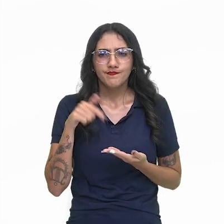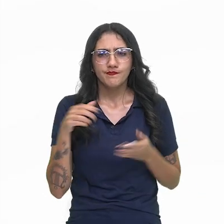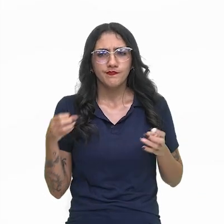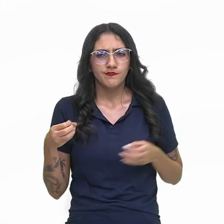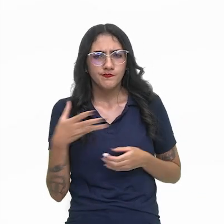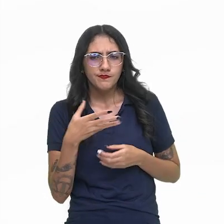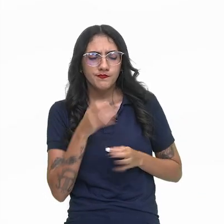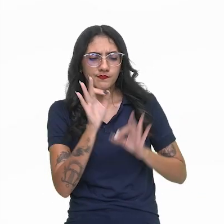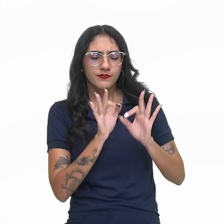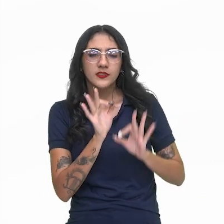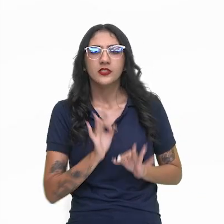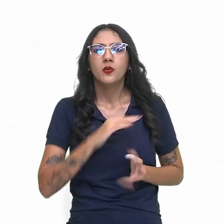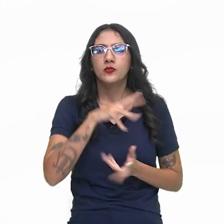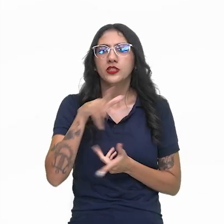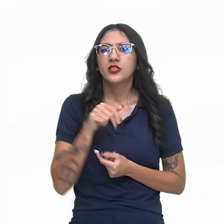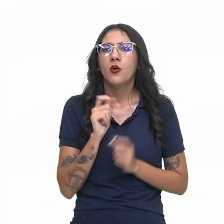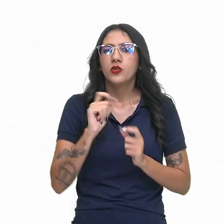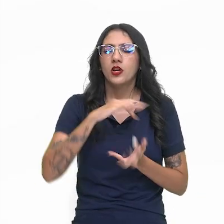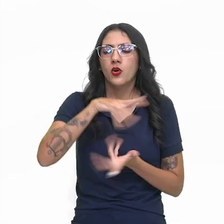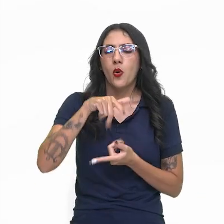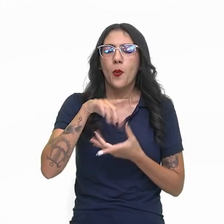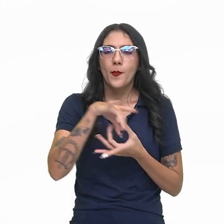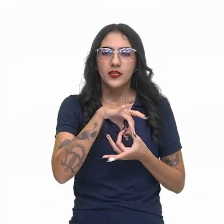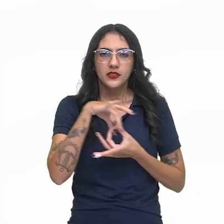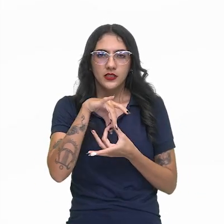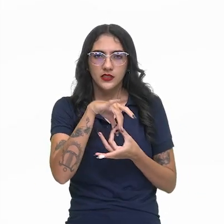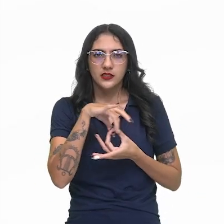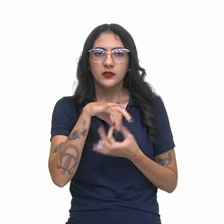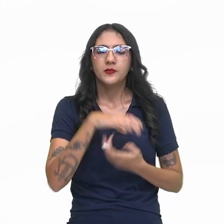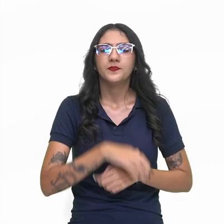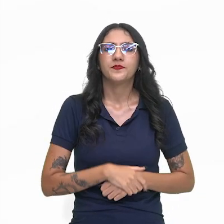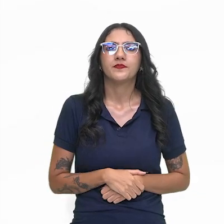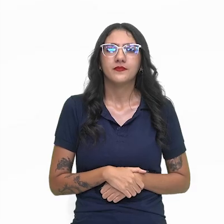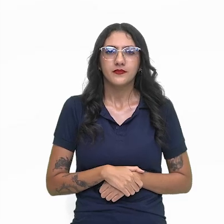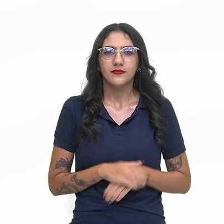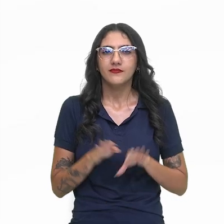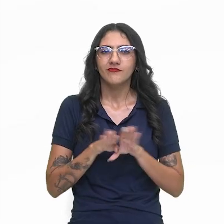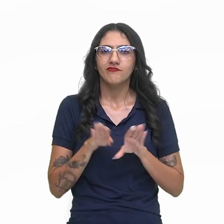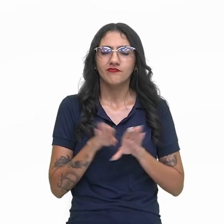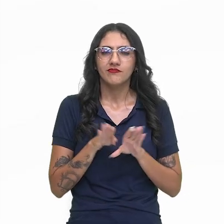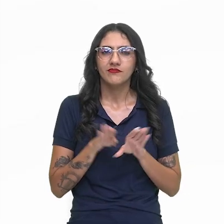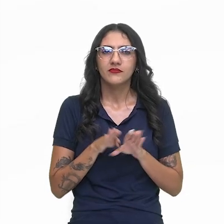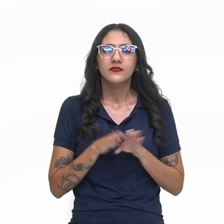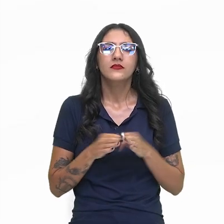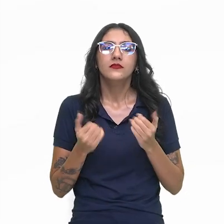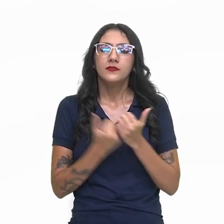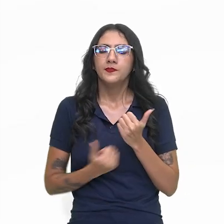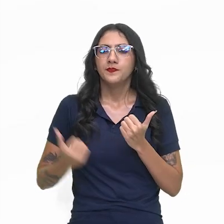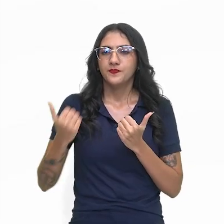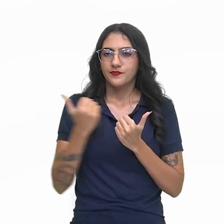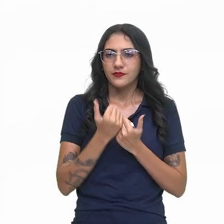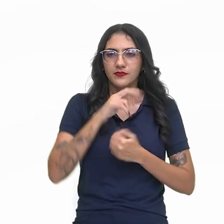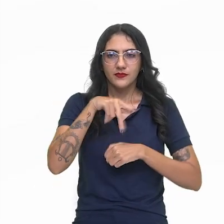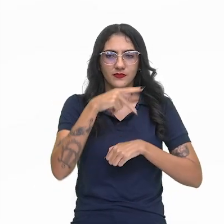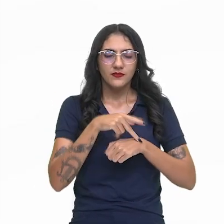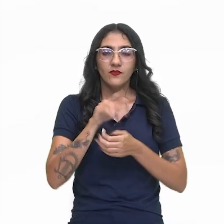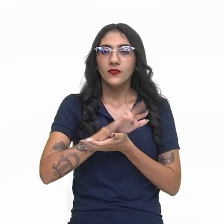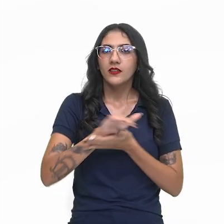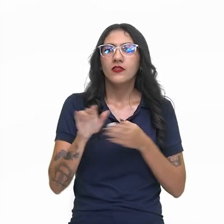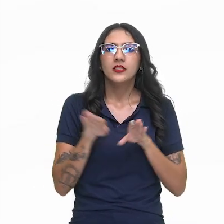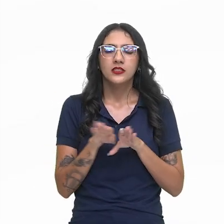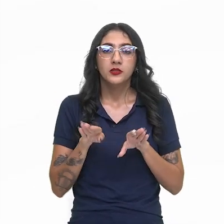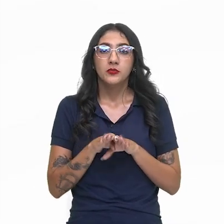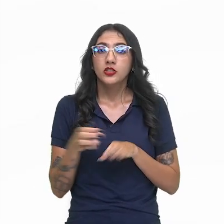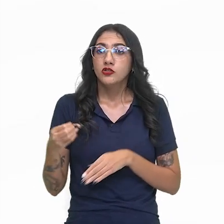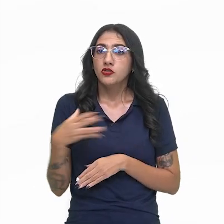mundial, caracterizada pela globalização, pela interdependência entre as nações e pela ascensão de